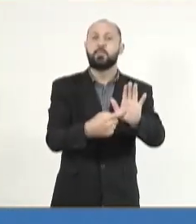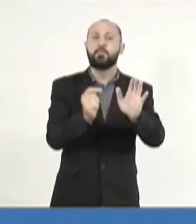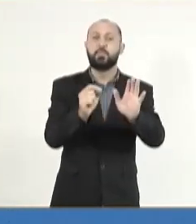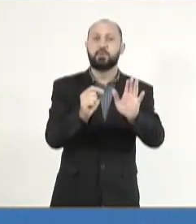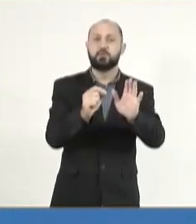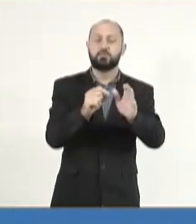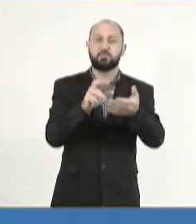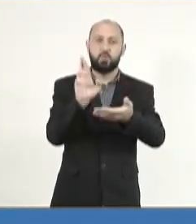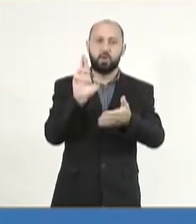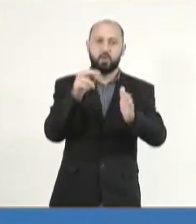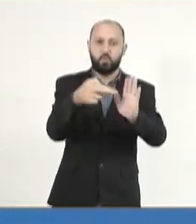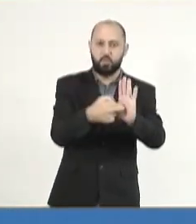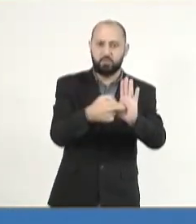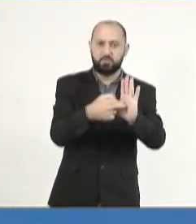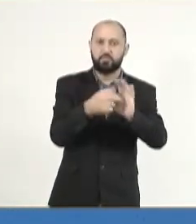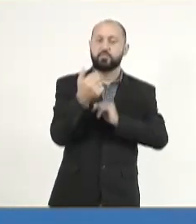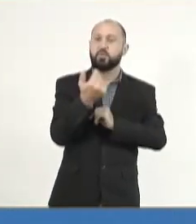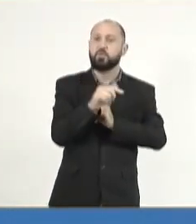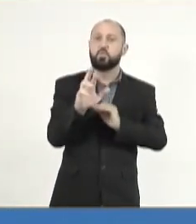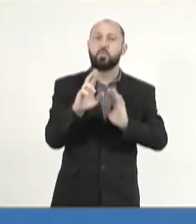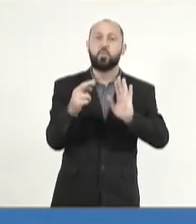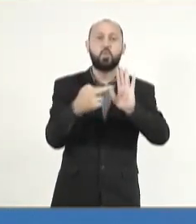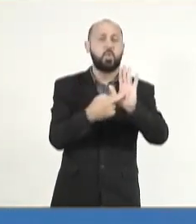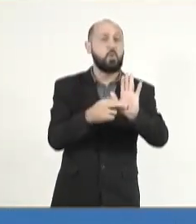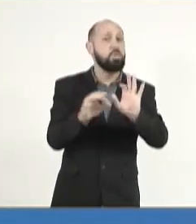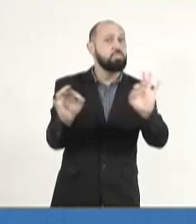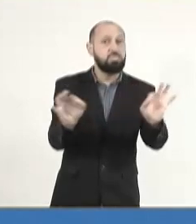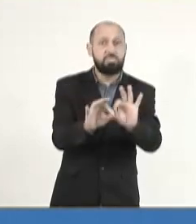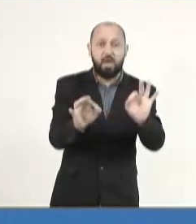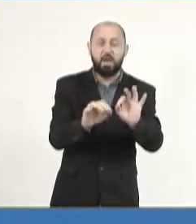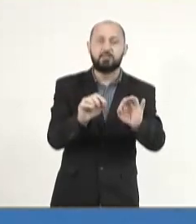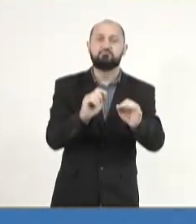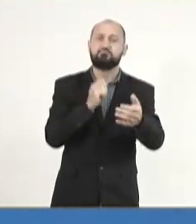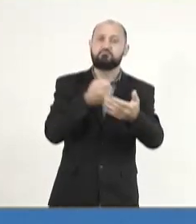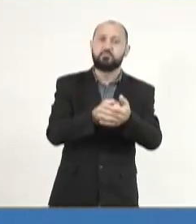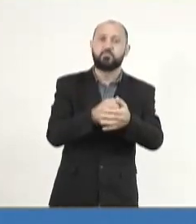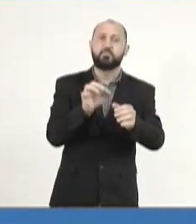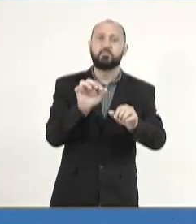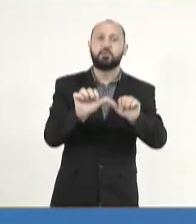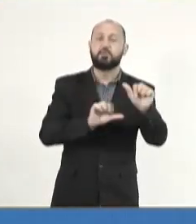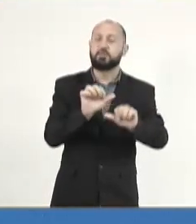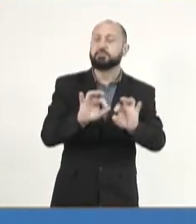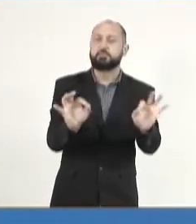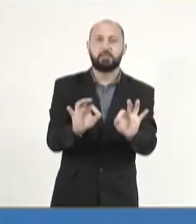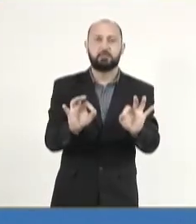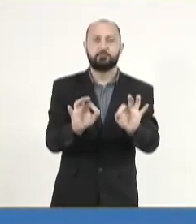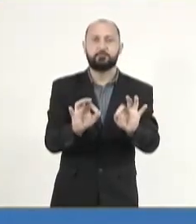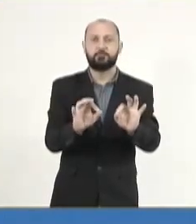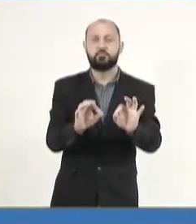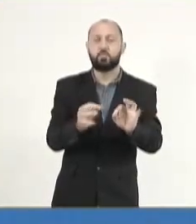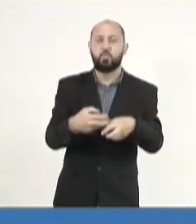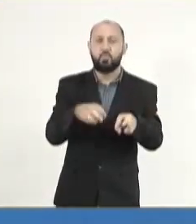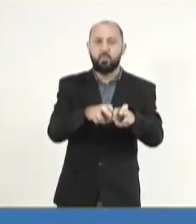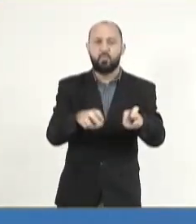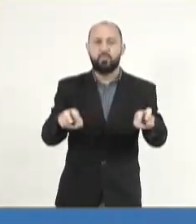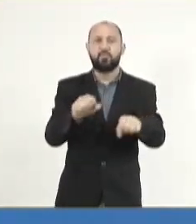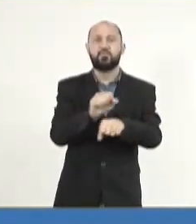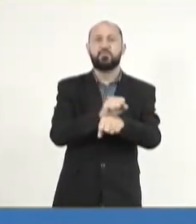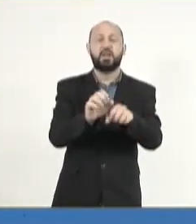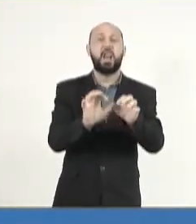seu recurso. Quando não apresentado o recurso e nem regularizada a situação, o veículo